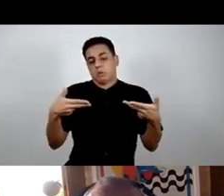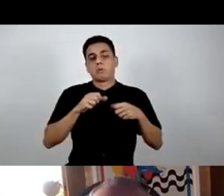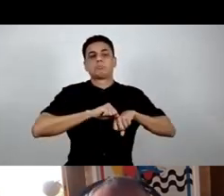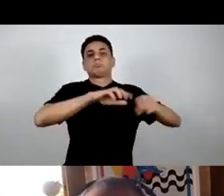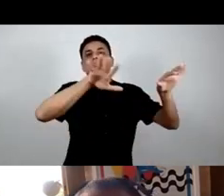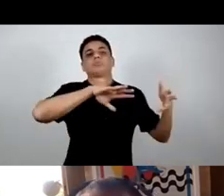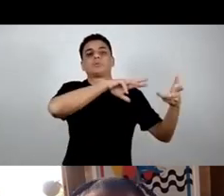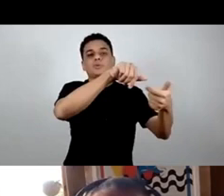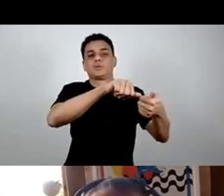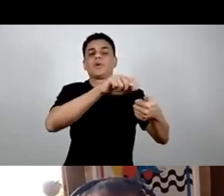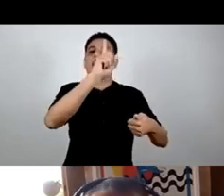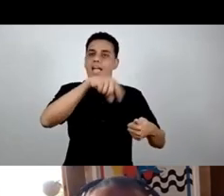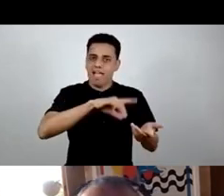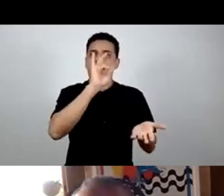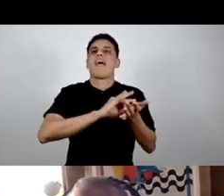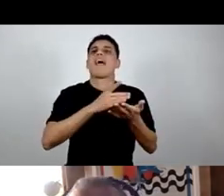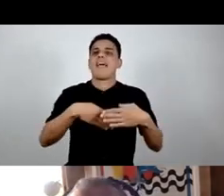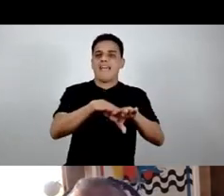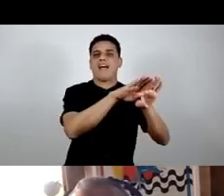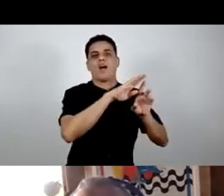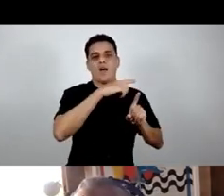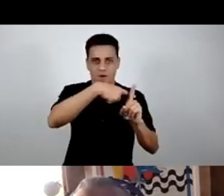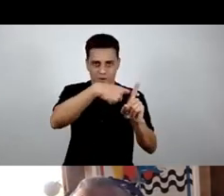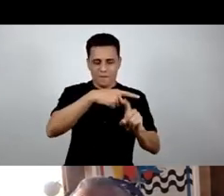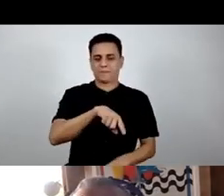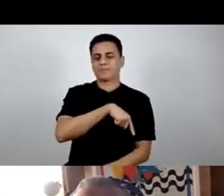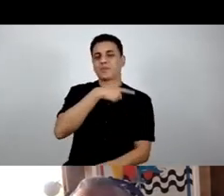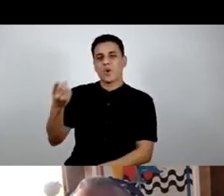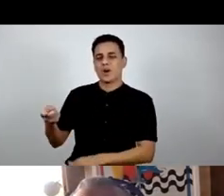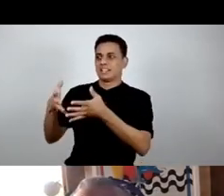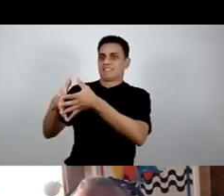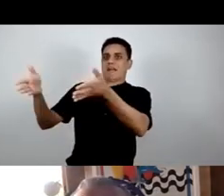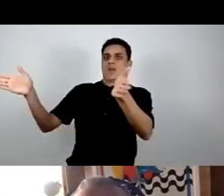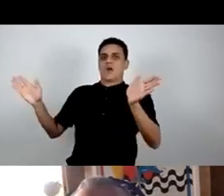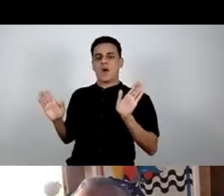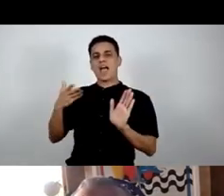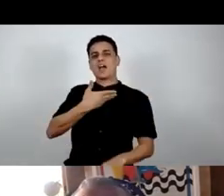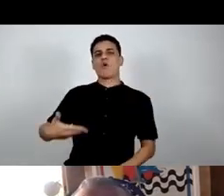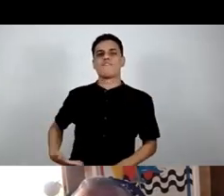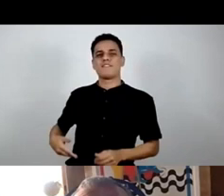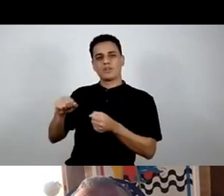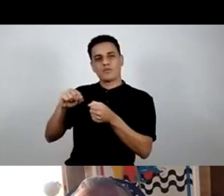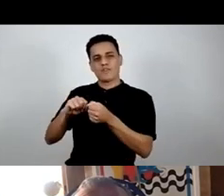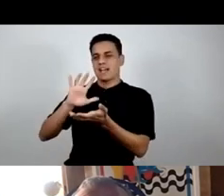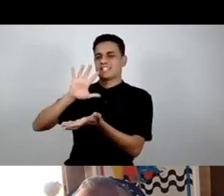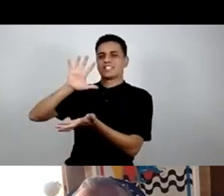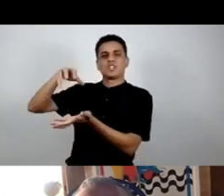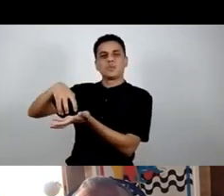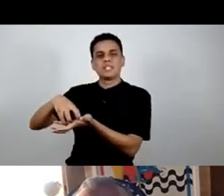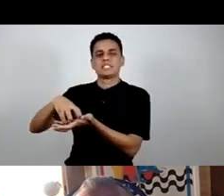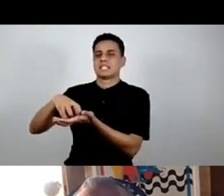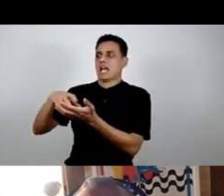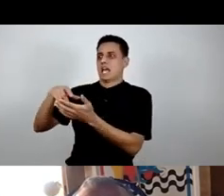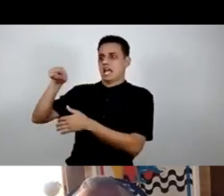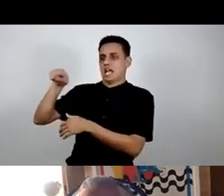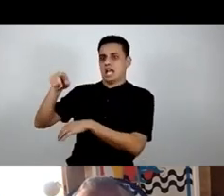é a globalização real, micro. A globalização macro, que é aquela feita pelos governos, pelas entidades